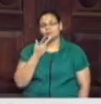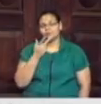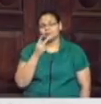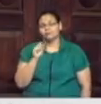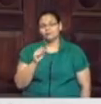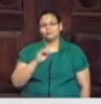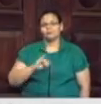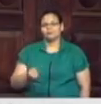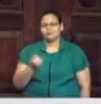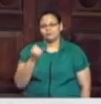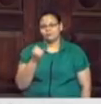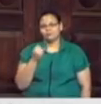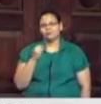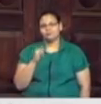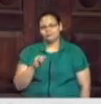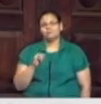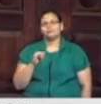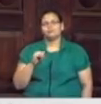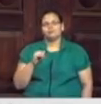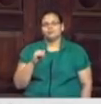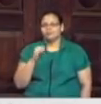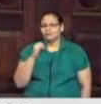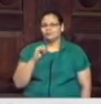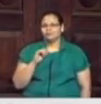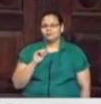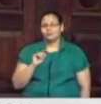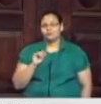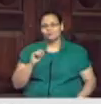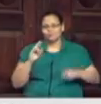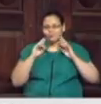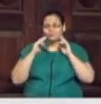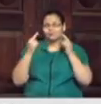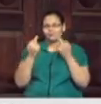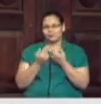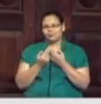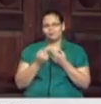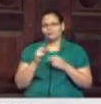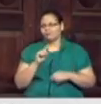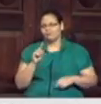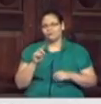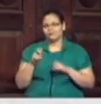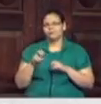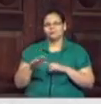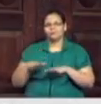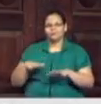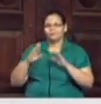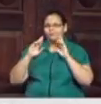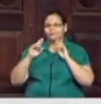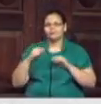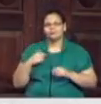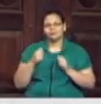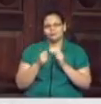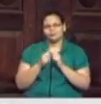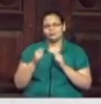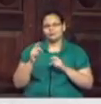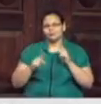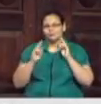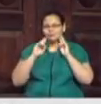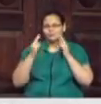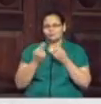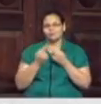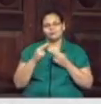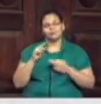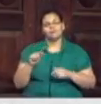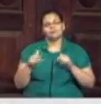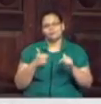foi oportuna e foi válida a reunião que se fez hoje. Não foi uma audiência pública, foi uma reunião de trabalho entre os